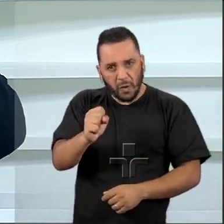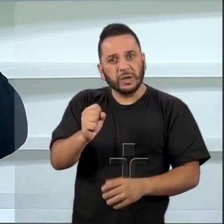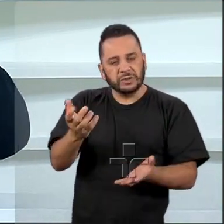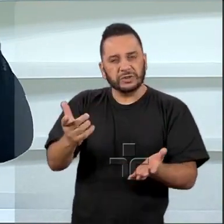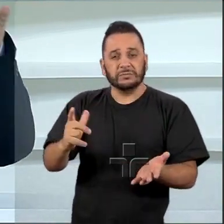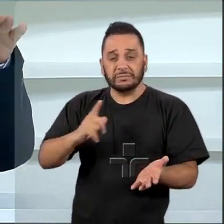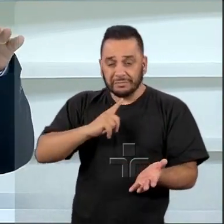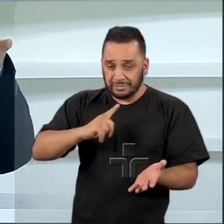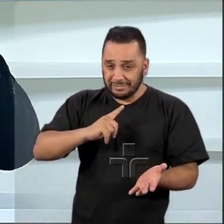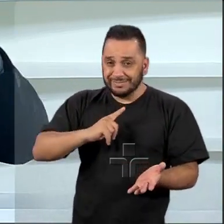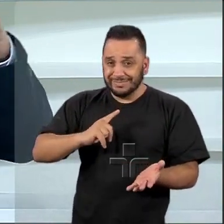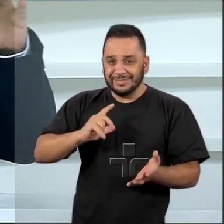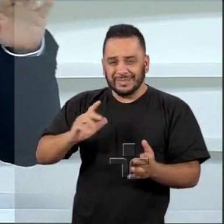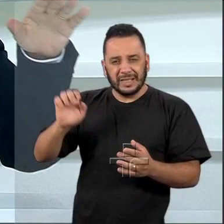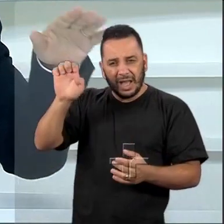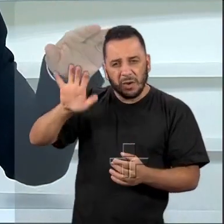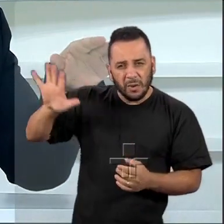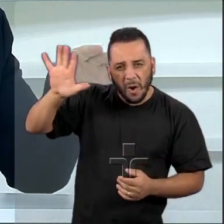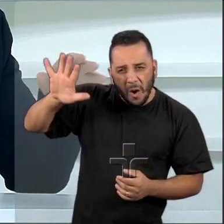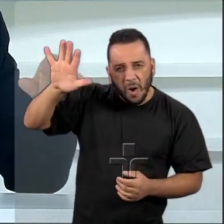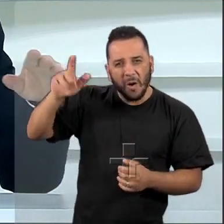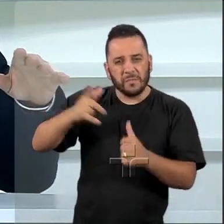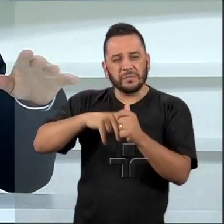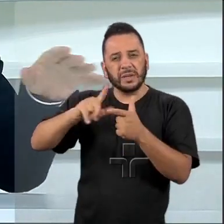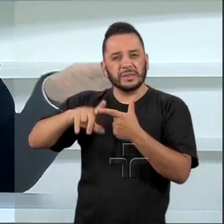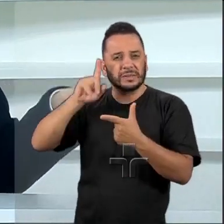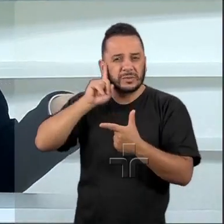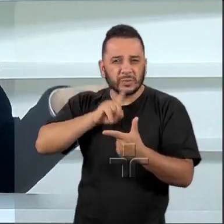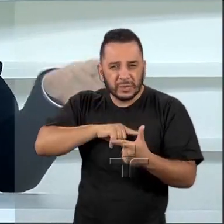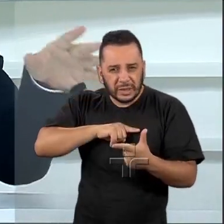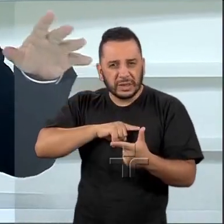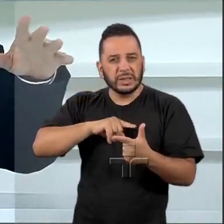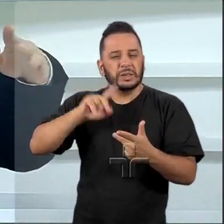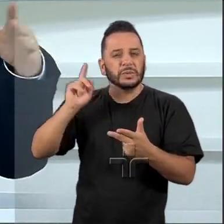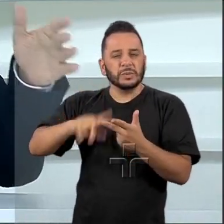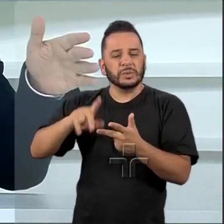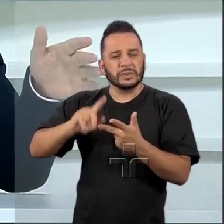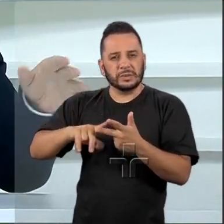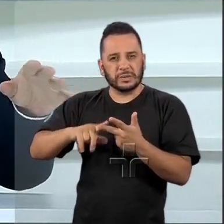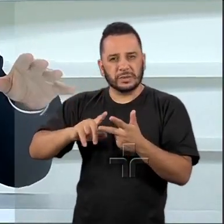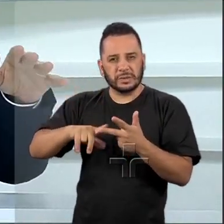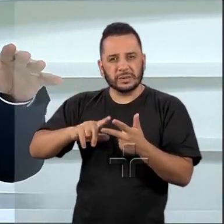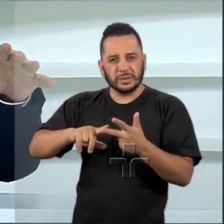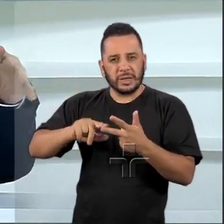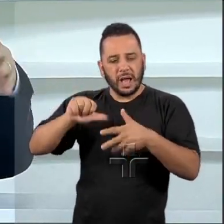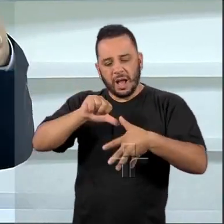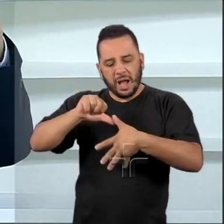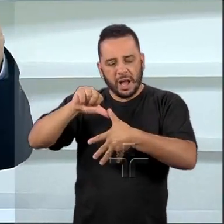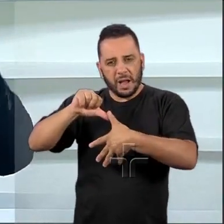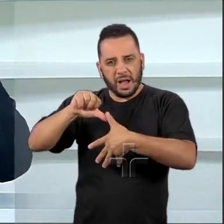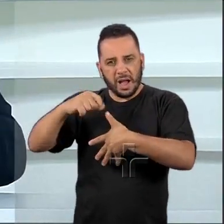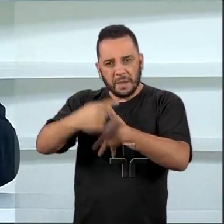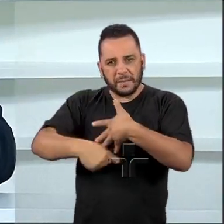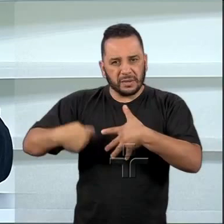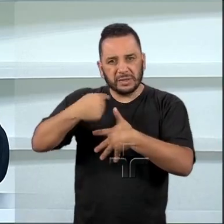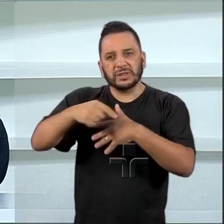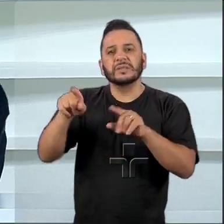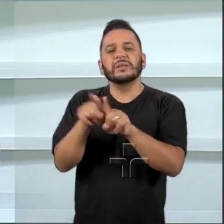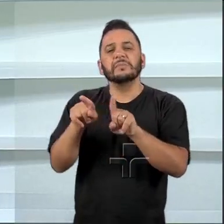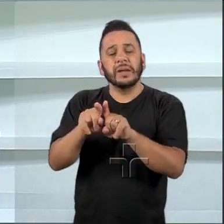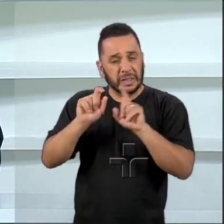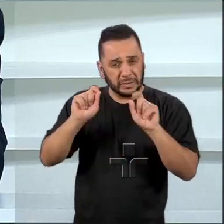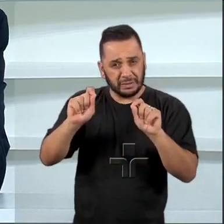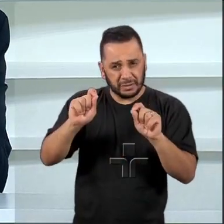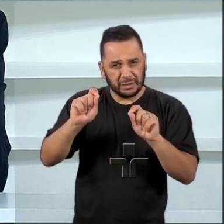se espalhar pela Europa, Estados Unidos, né, e América Latina também, essa questão